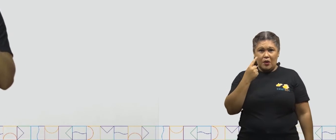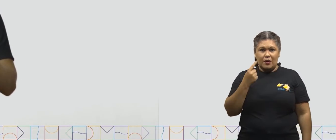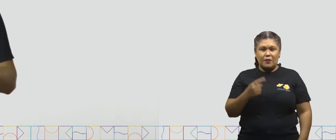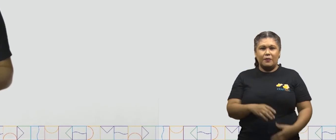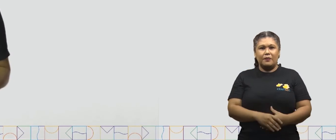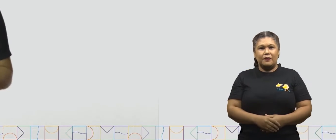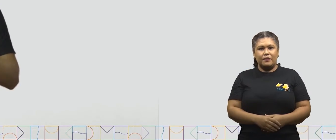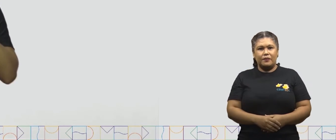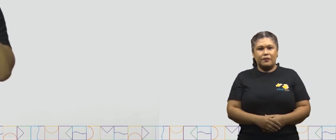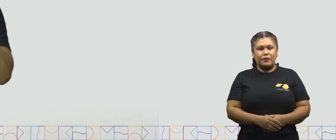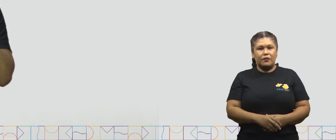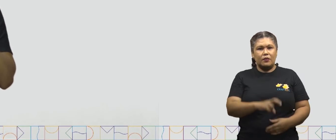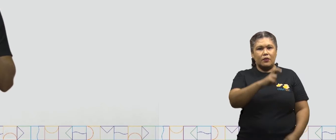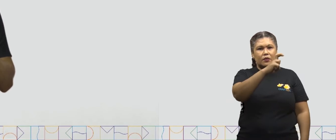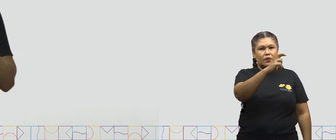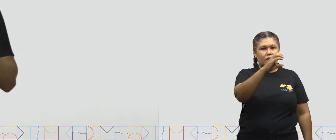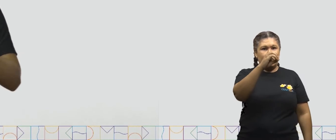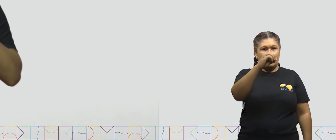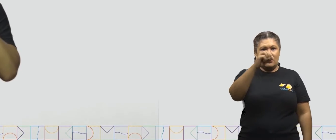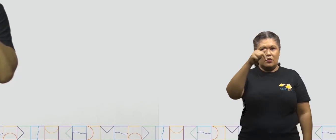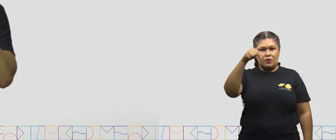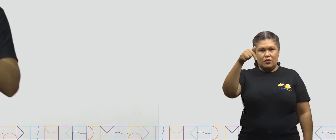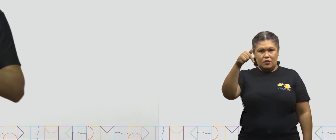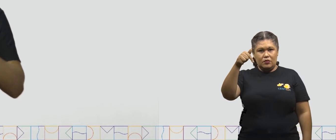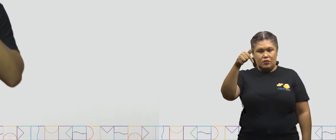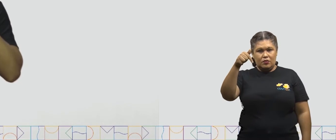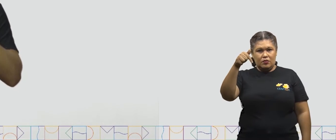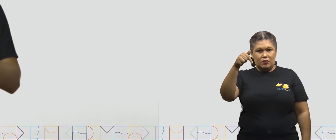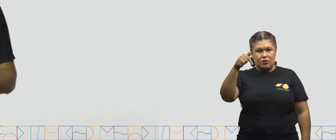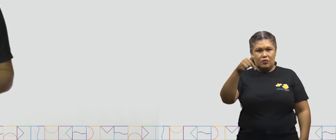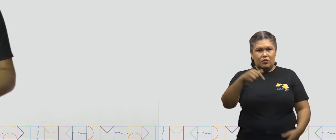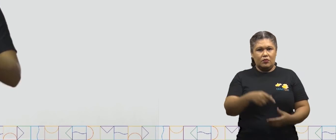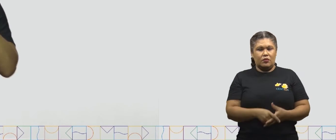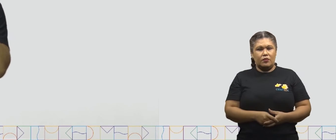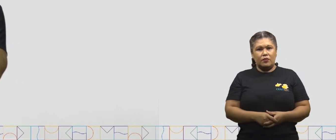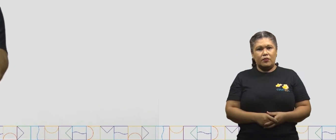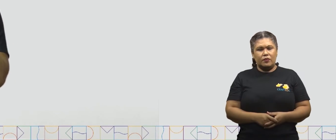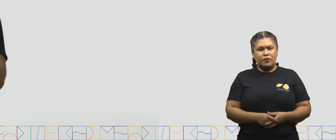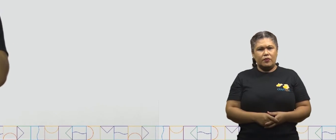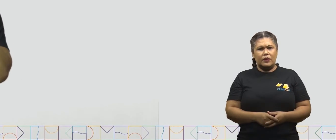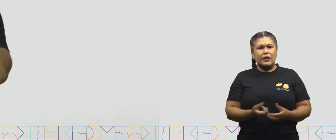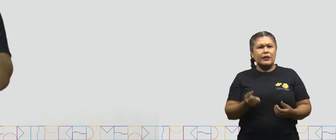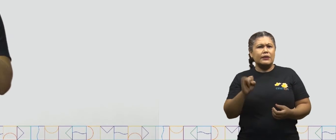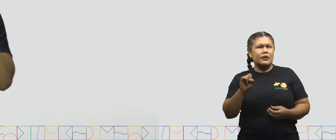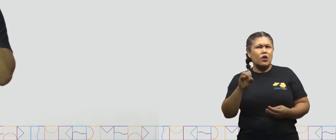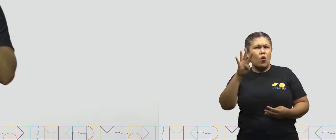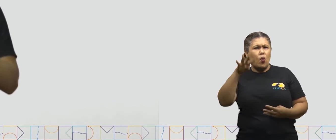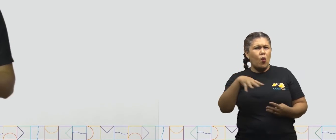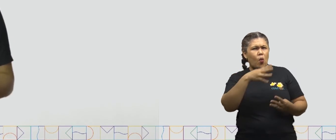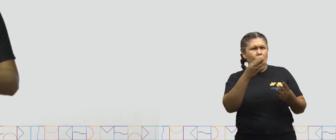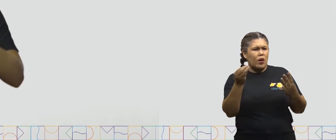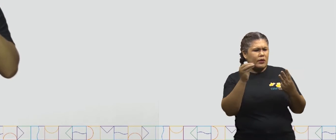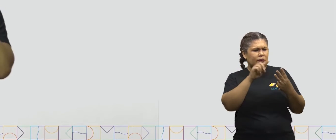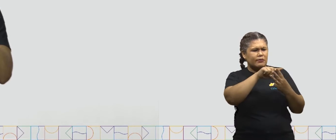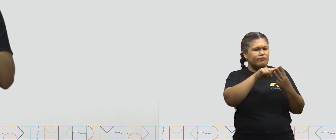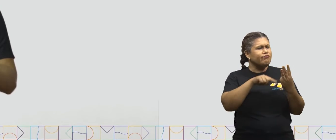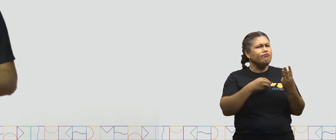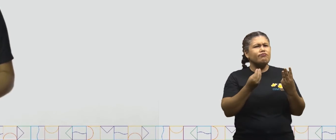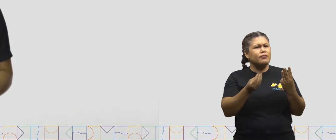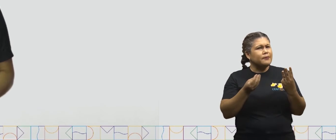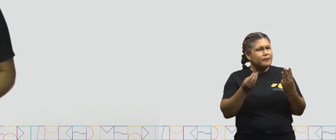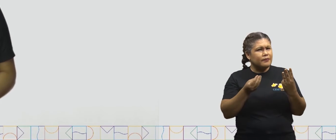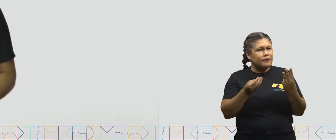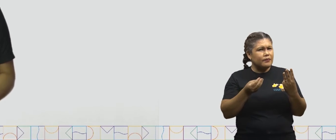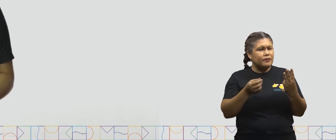que são elas. O primeiro é o número 507. No quadro valor-lugar, fica